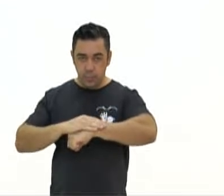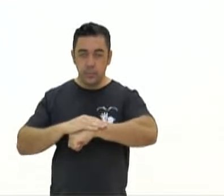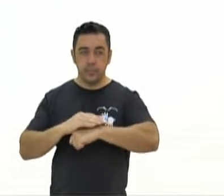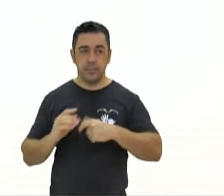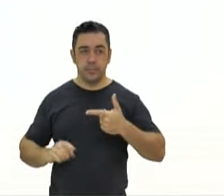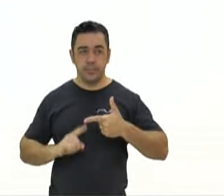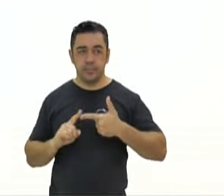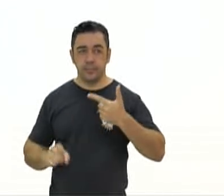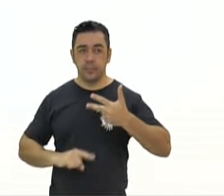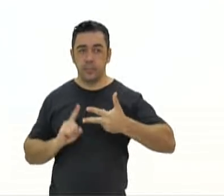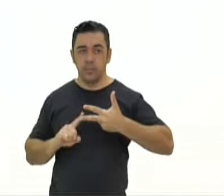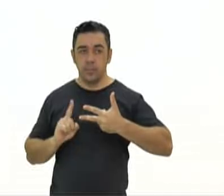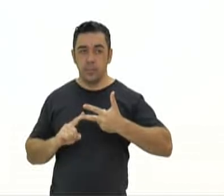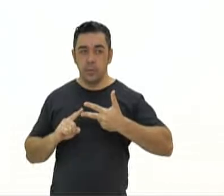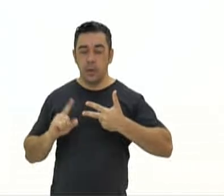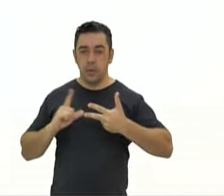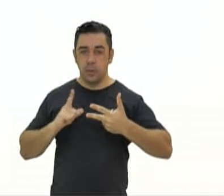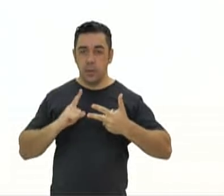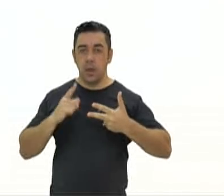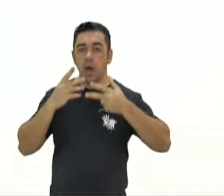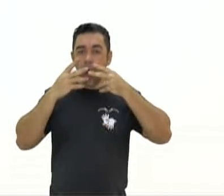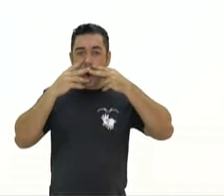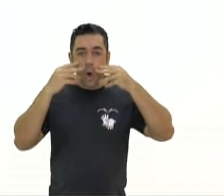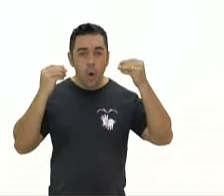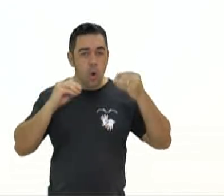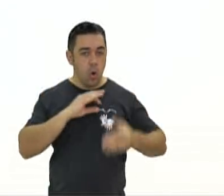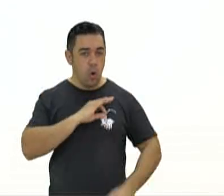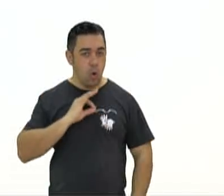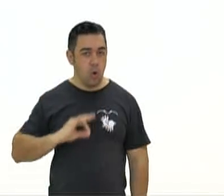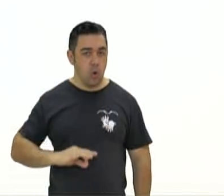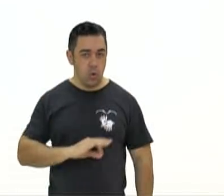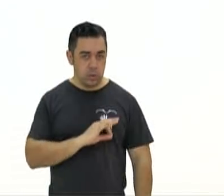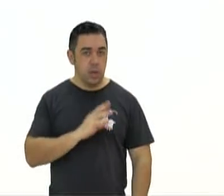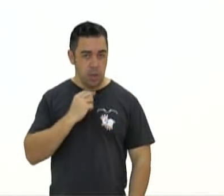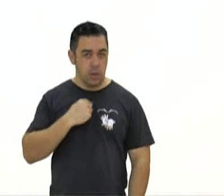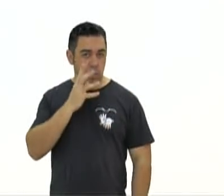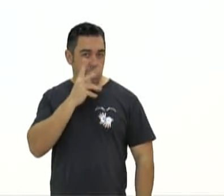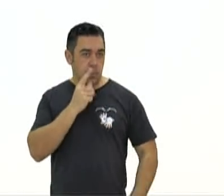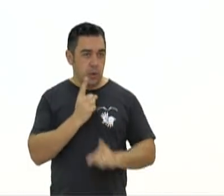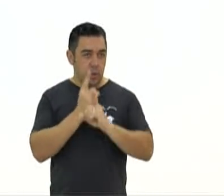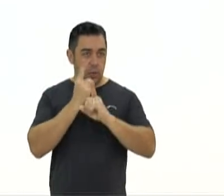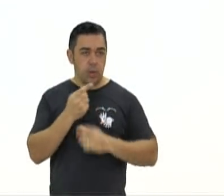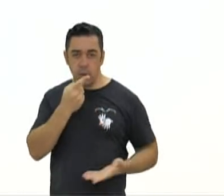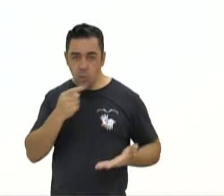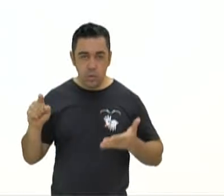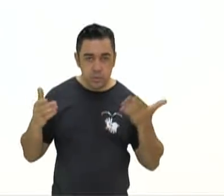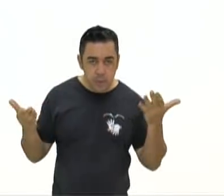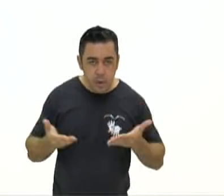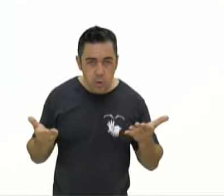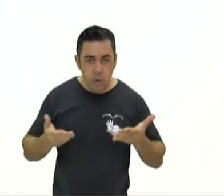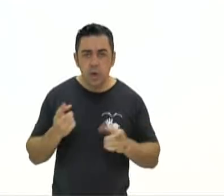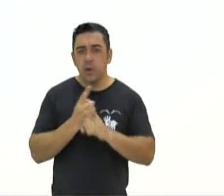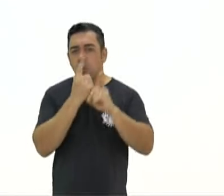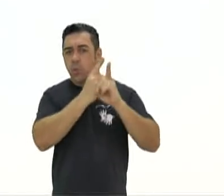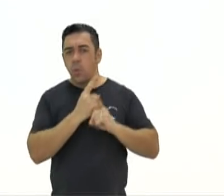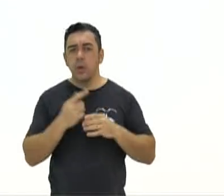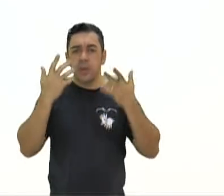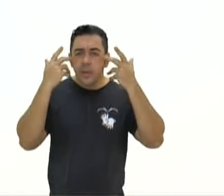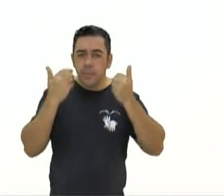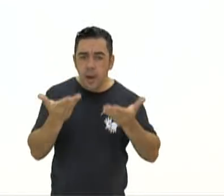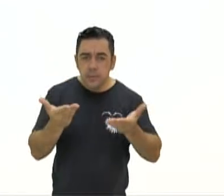árvore. E aqui a gente tem uma onça. Esse aqui eu demorei um certo tempo para encontrar. A última de hoje, gente. Achem os animais aí para